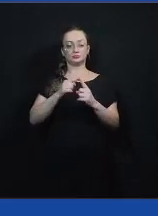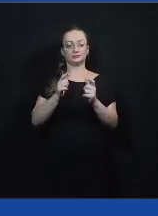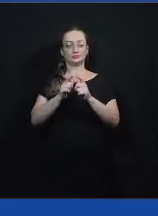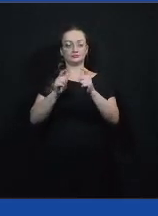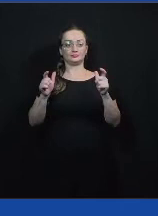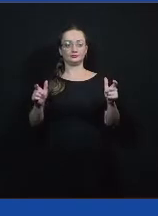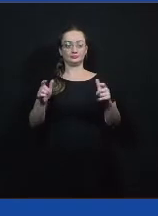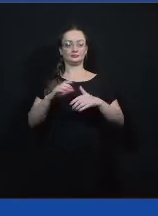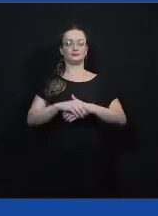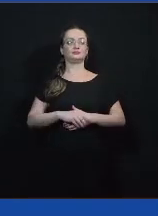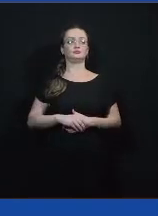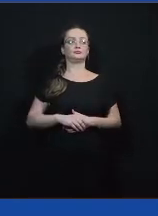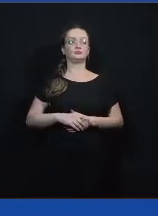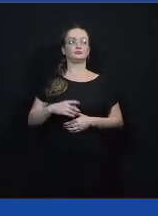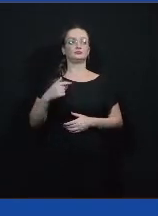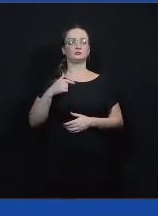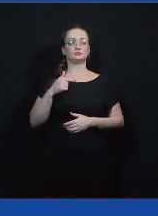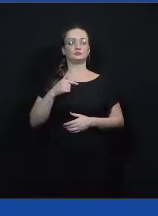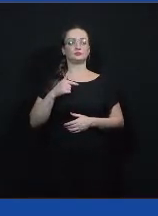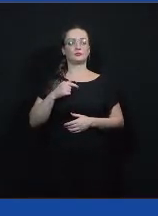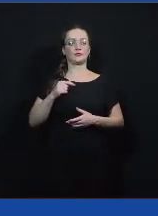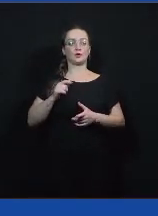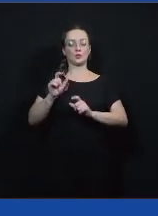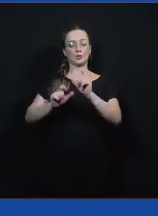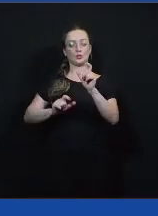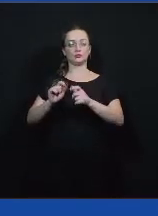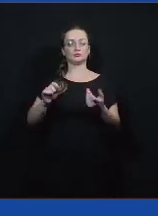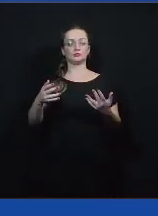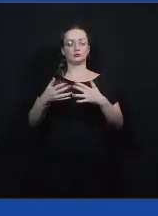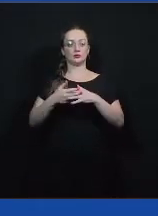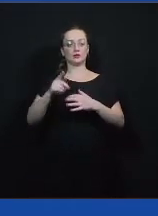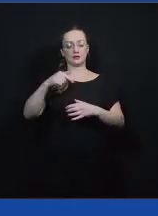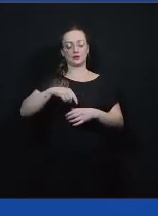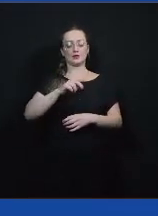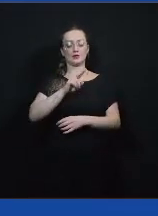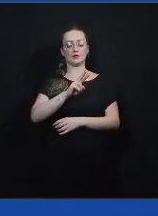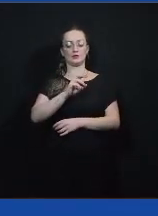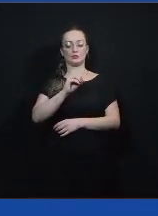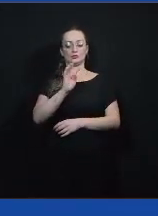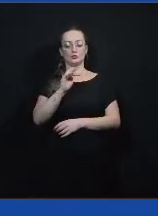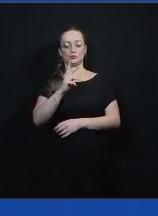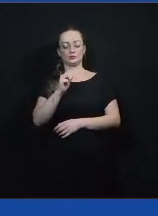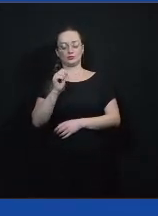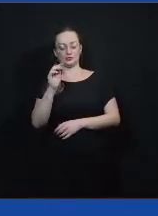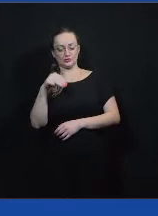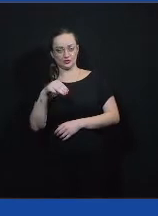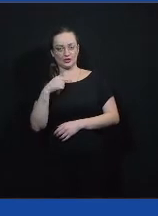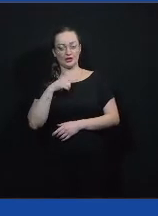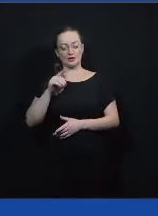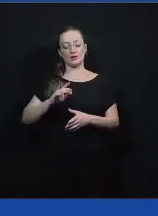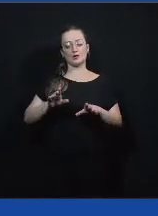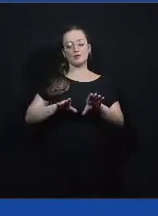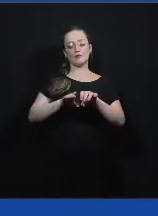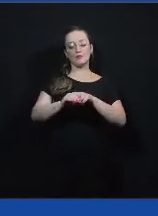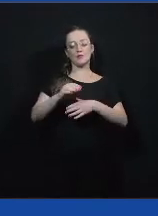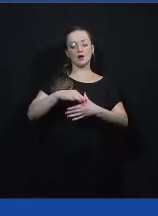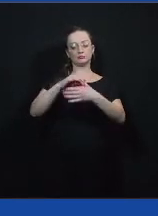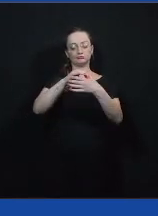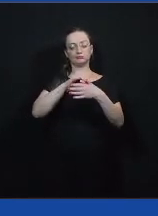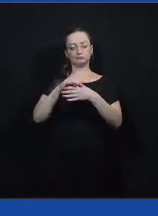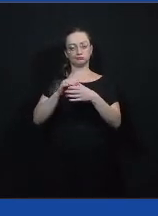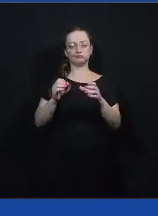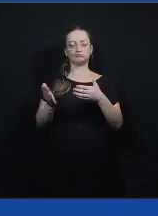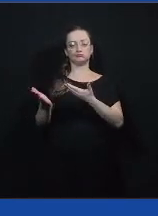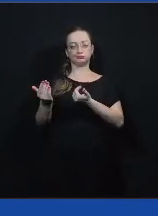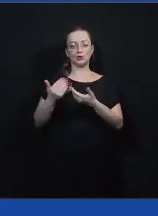da é extremamente da Cidadania na cidade de Votorantim di por mais jovens lideranças da dança temos hoje